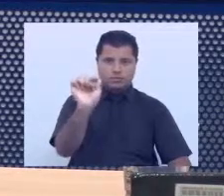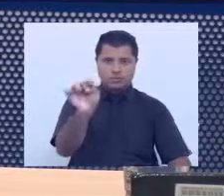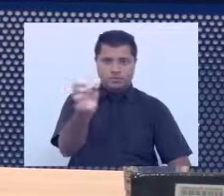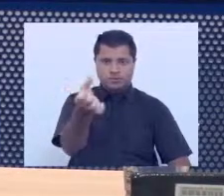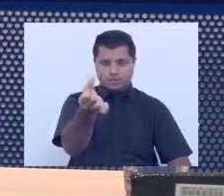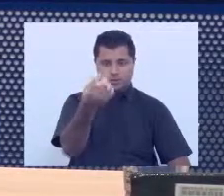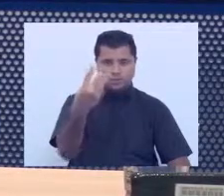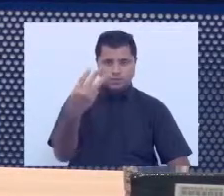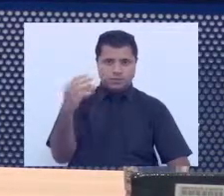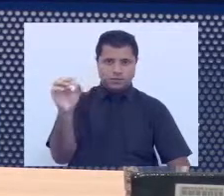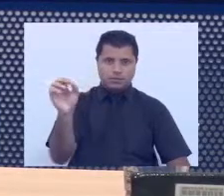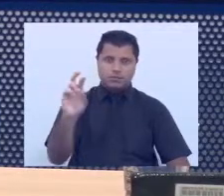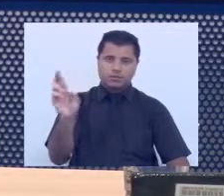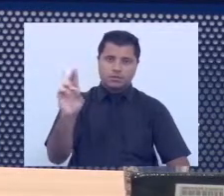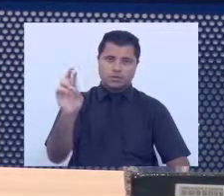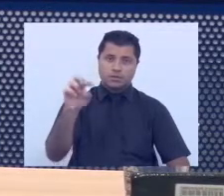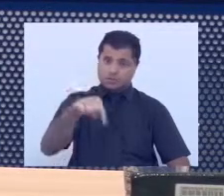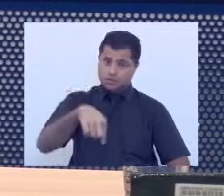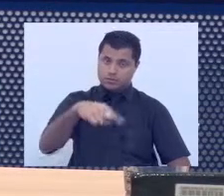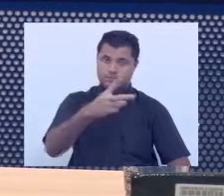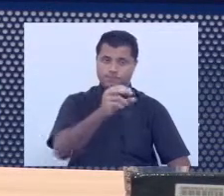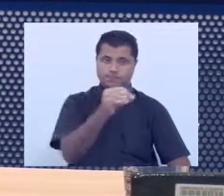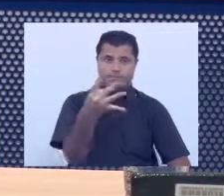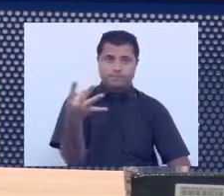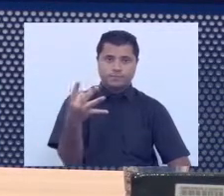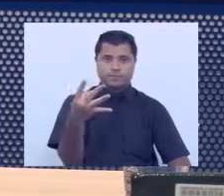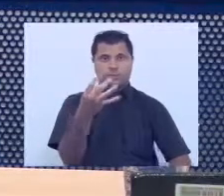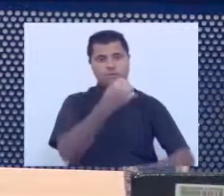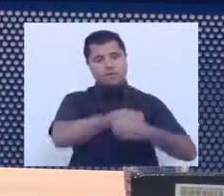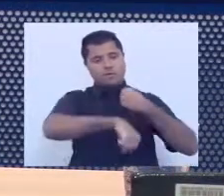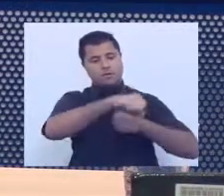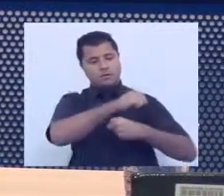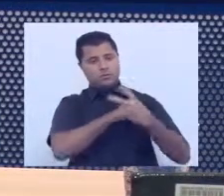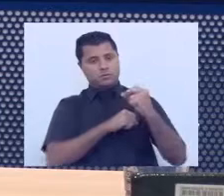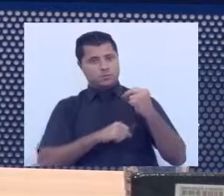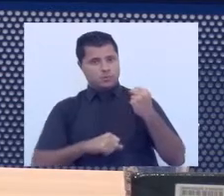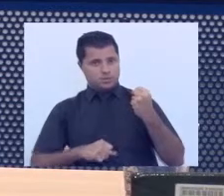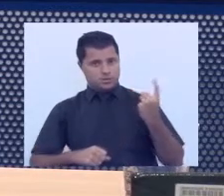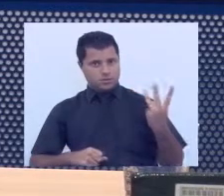R$ 13.504.630 em 2014. Em 2013,